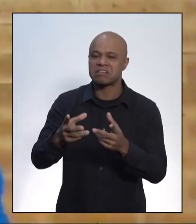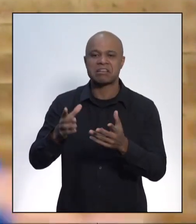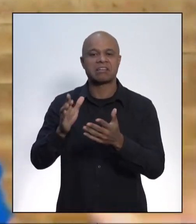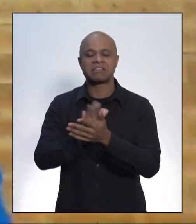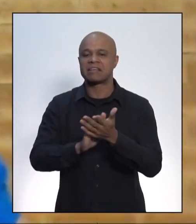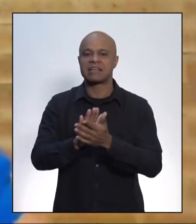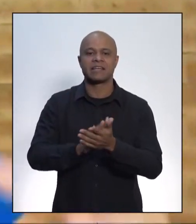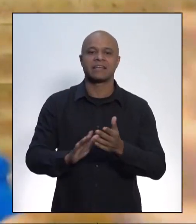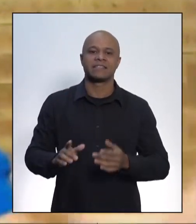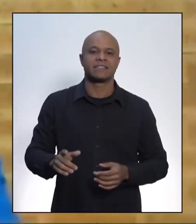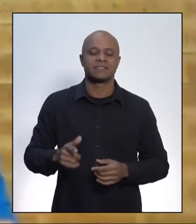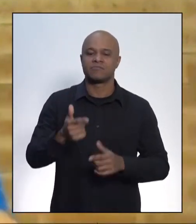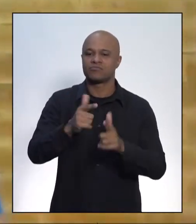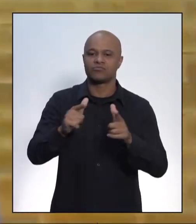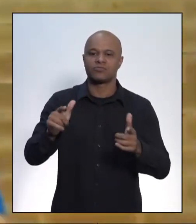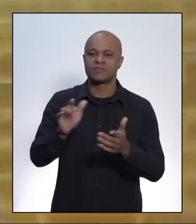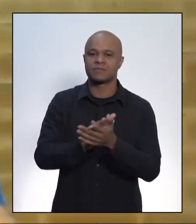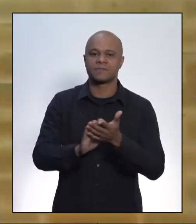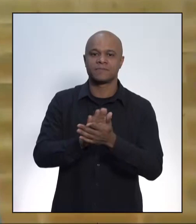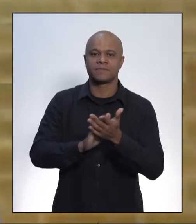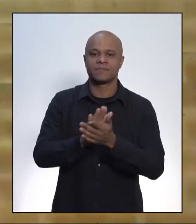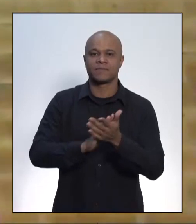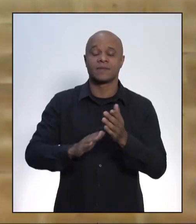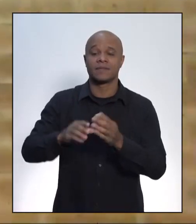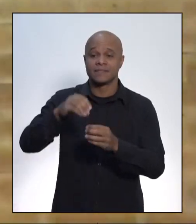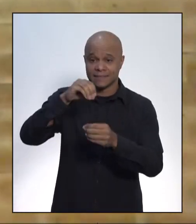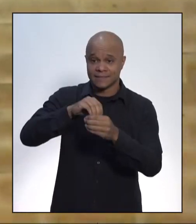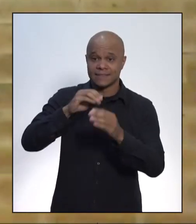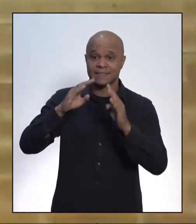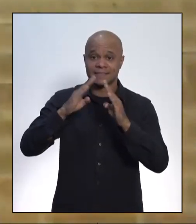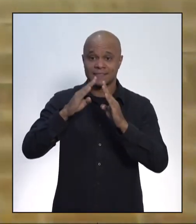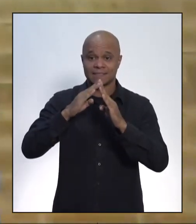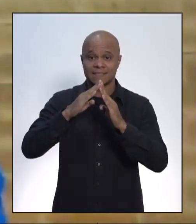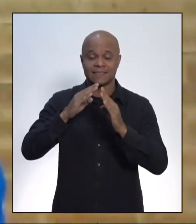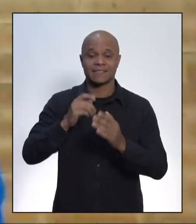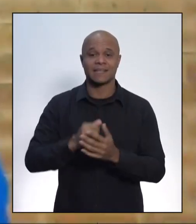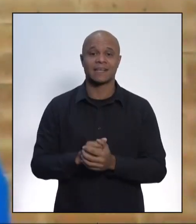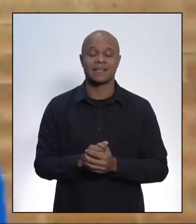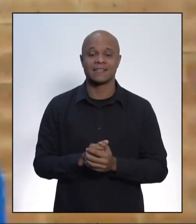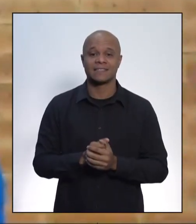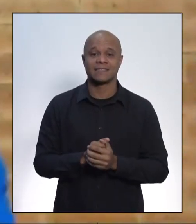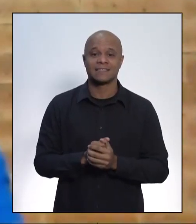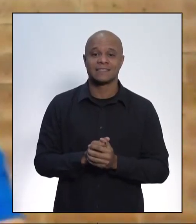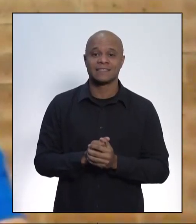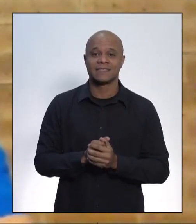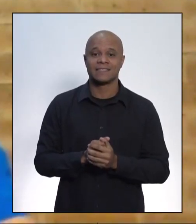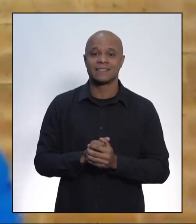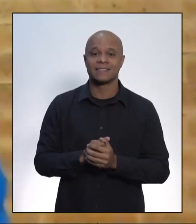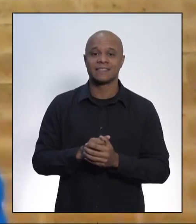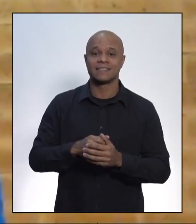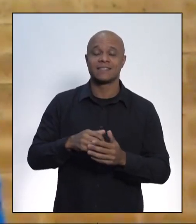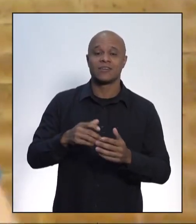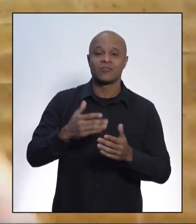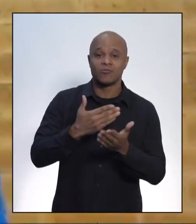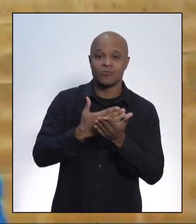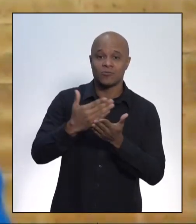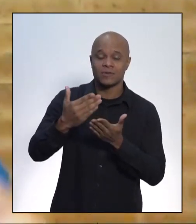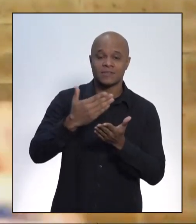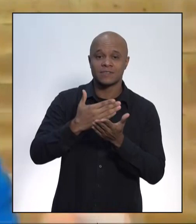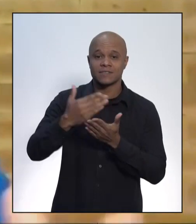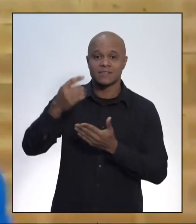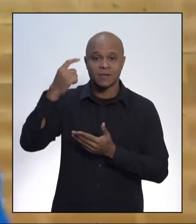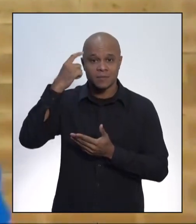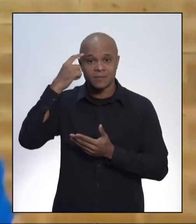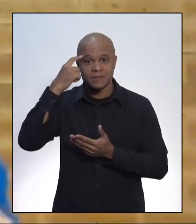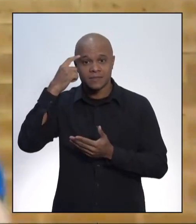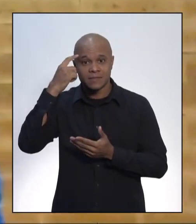do zero, né? Da minha casa, do home office mesmo, como eu tô agora, do quarto de brinquedos lá do meu filho, eu comecei a